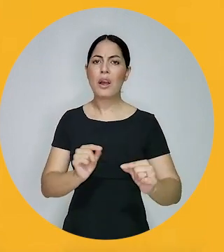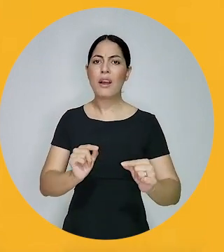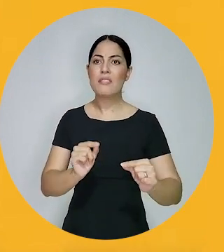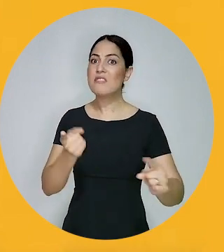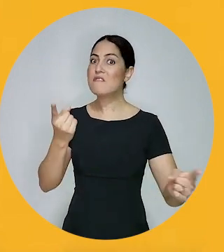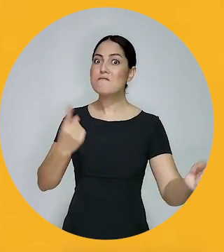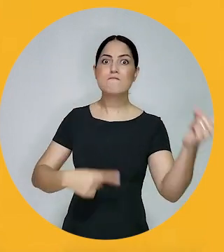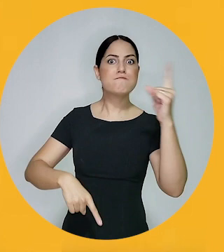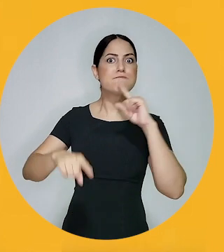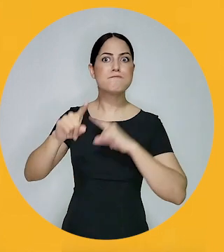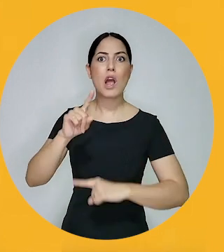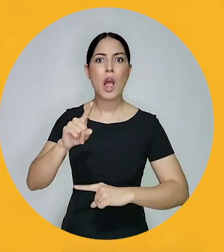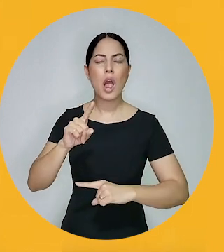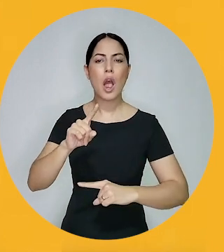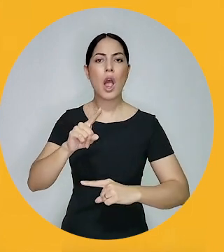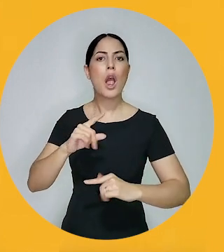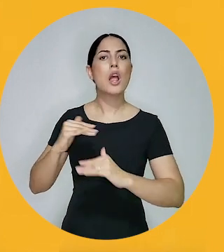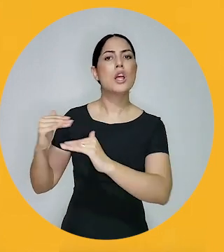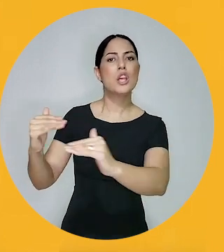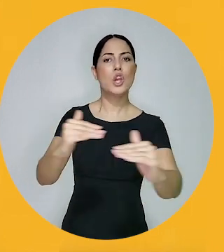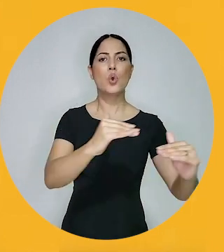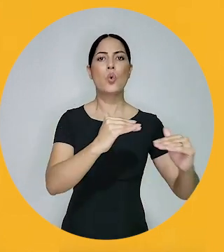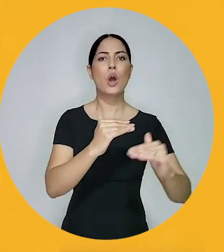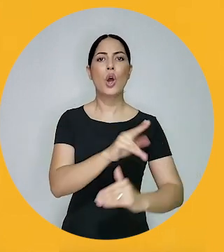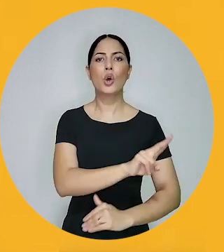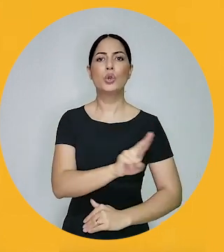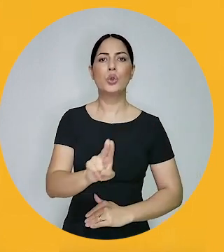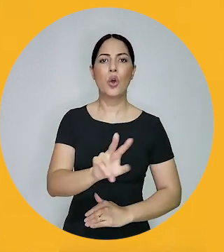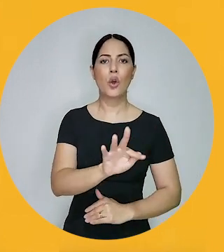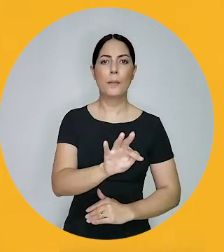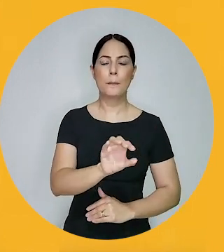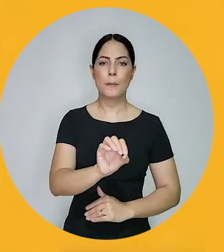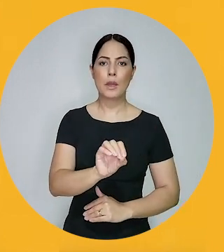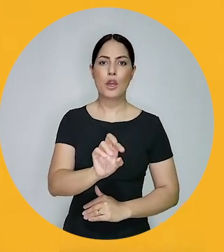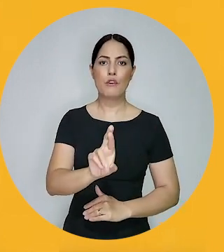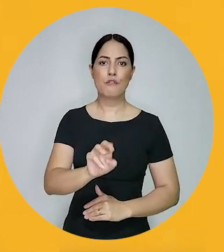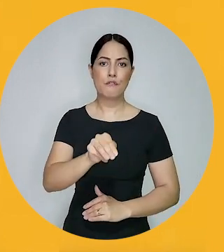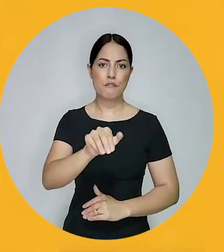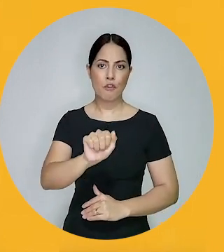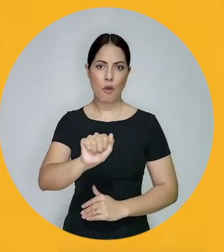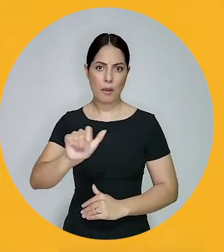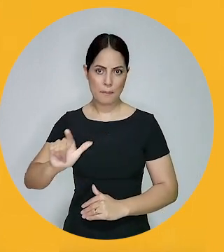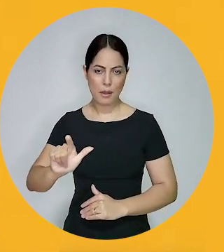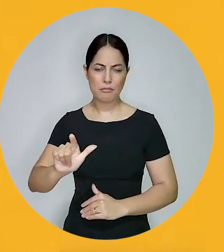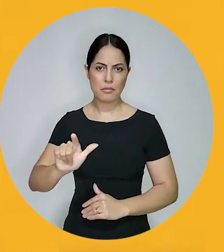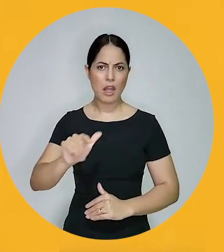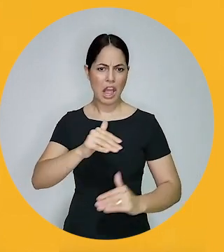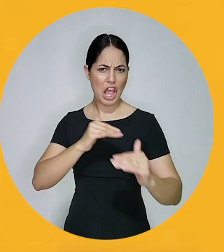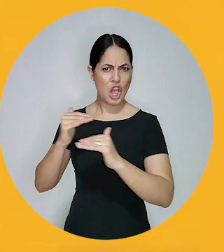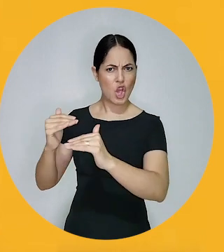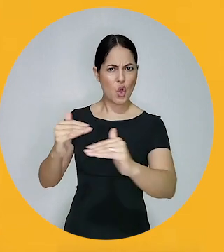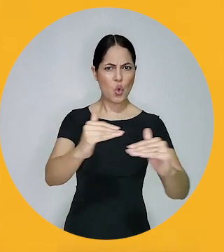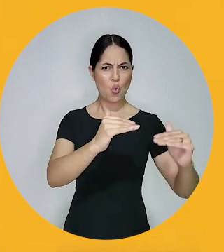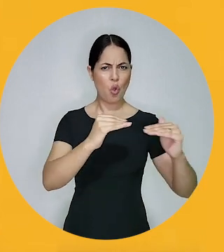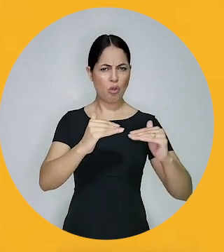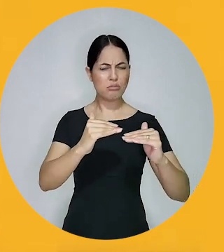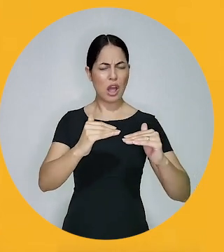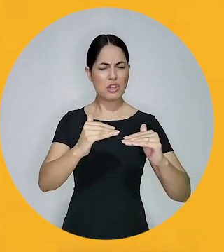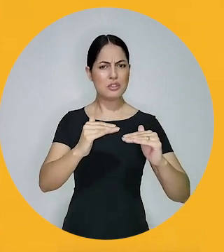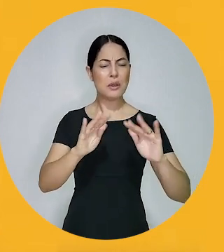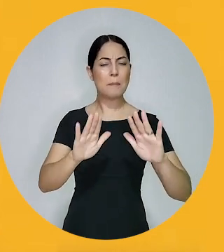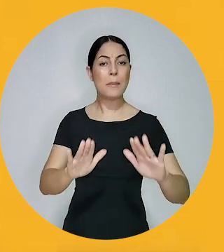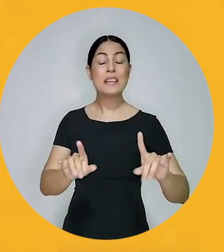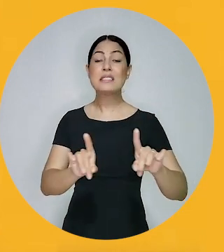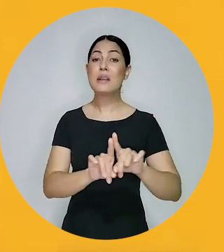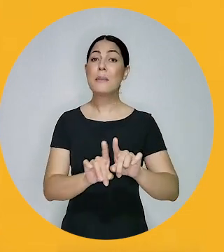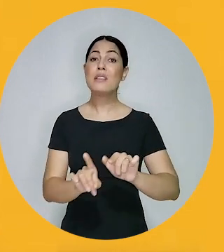Assucete em sua fala, um avanço na igualdade formal. é um grande ganho para a sociedade brasileira, mas